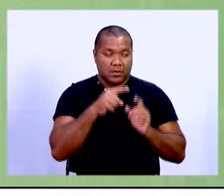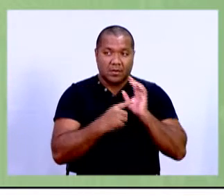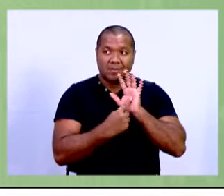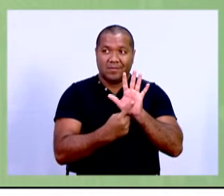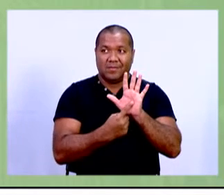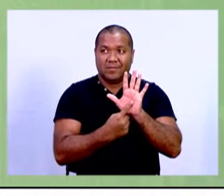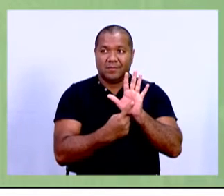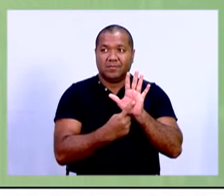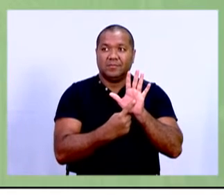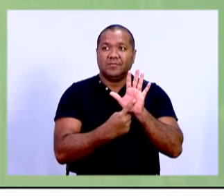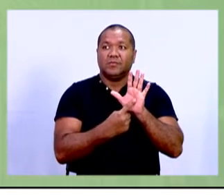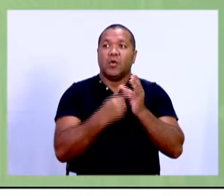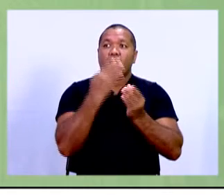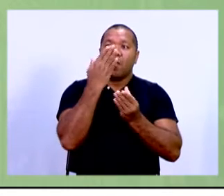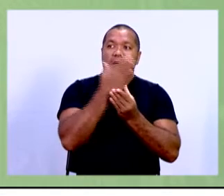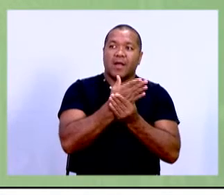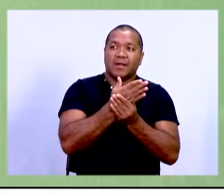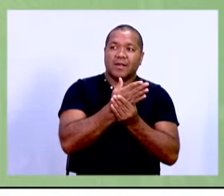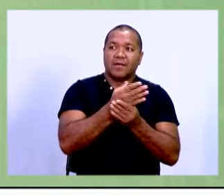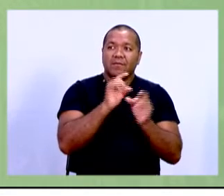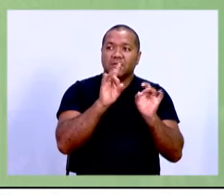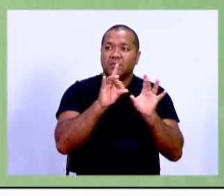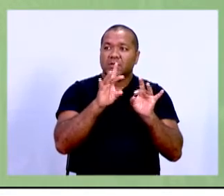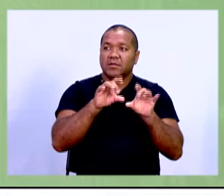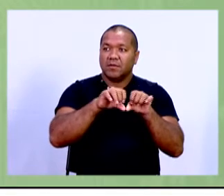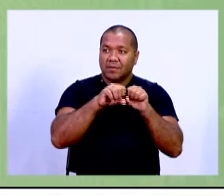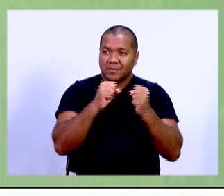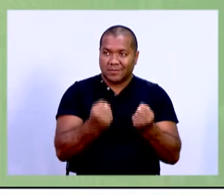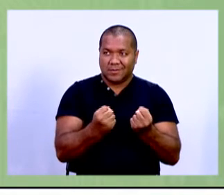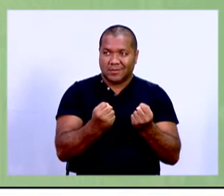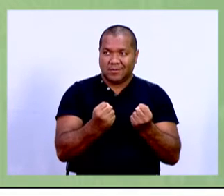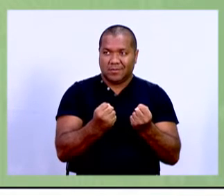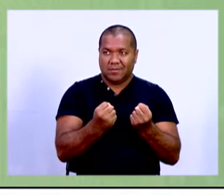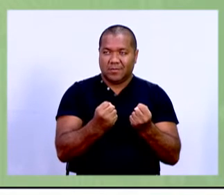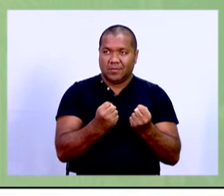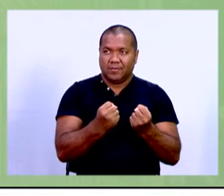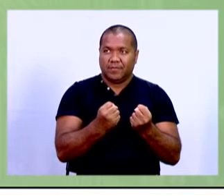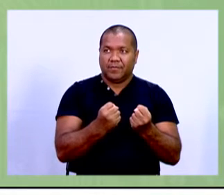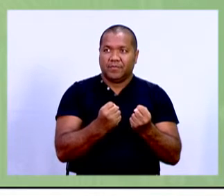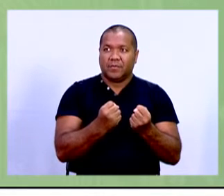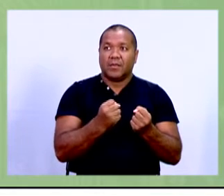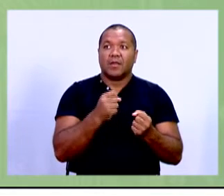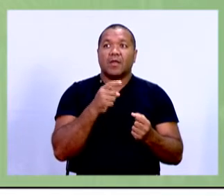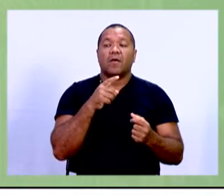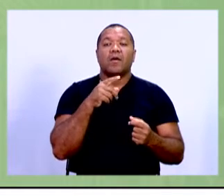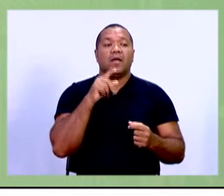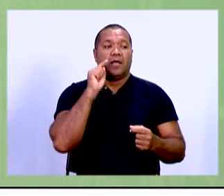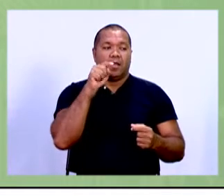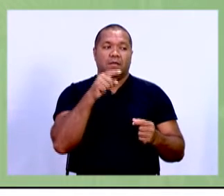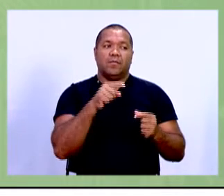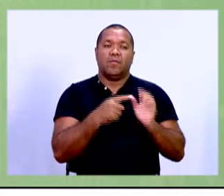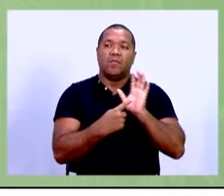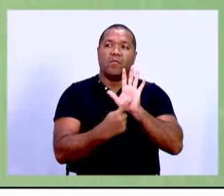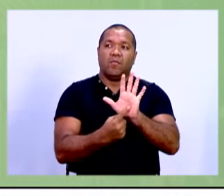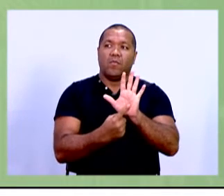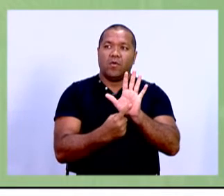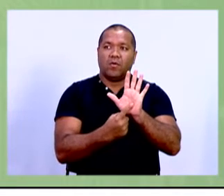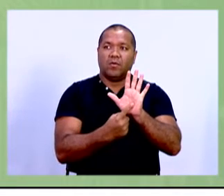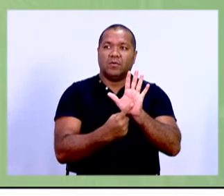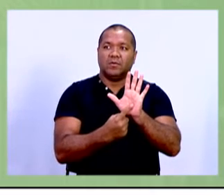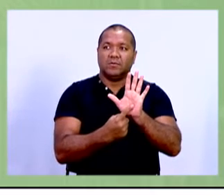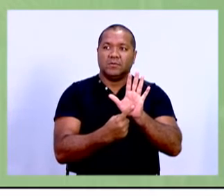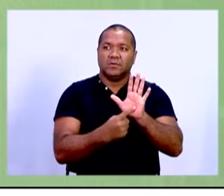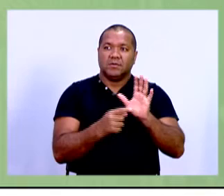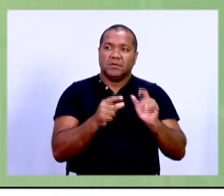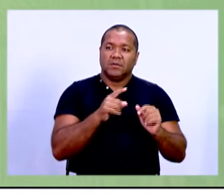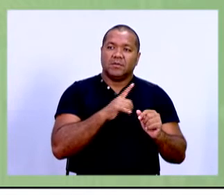um arquivo específico do sistema, certo? Então, geralmente, ele tem um